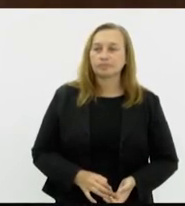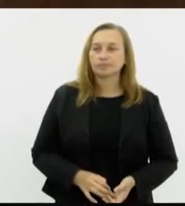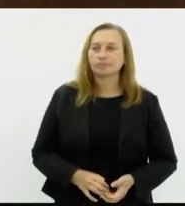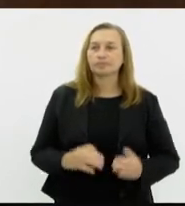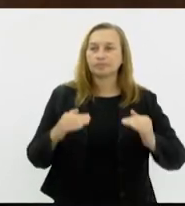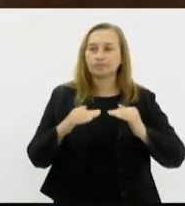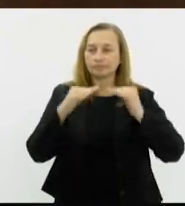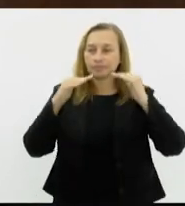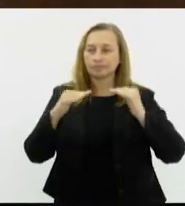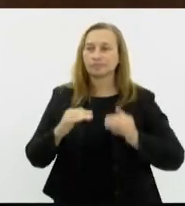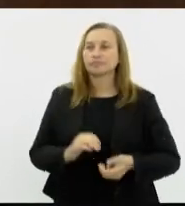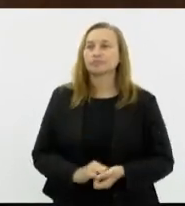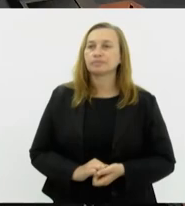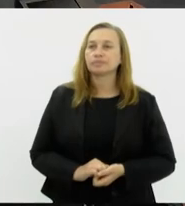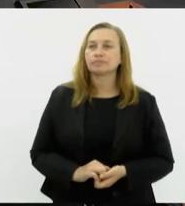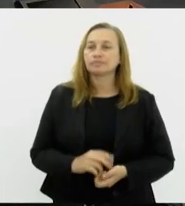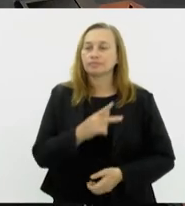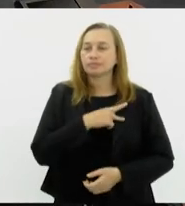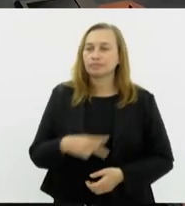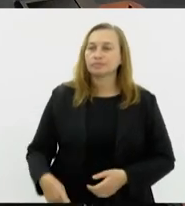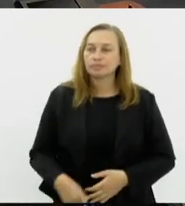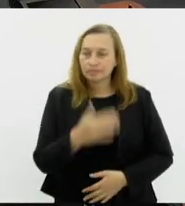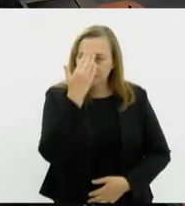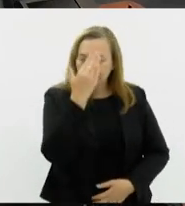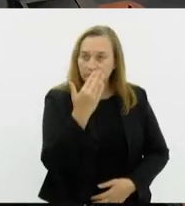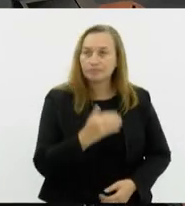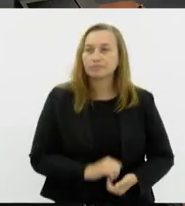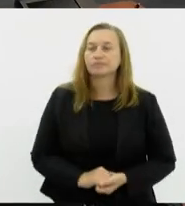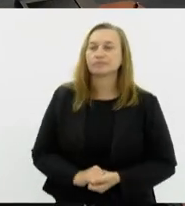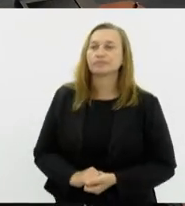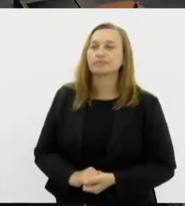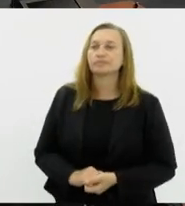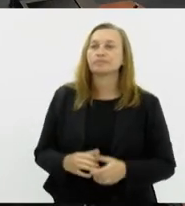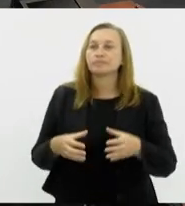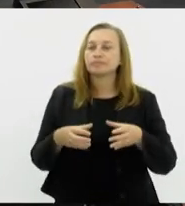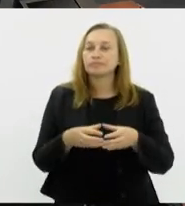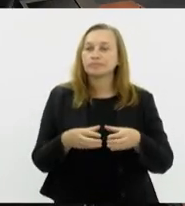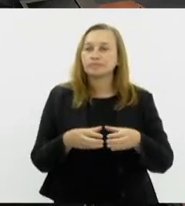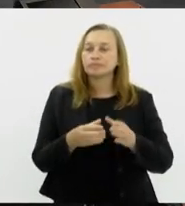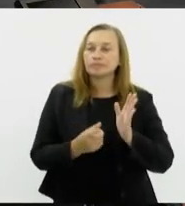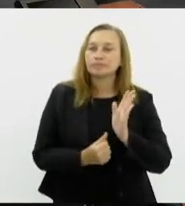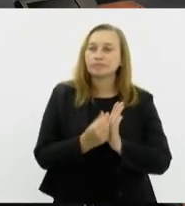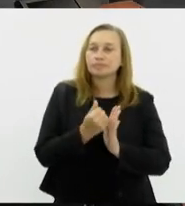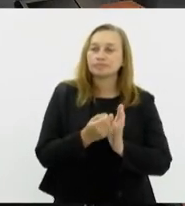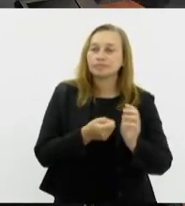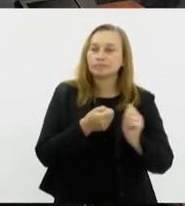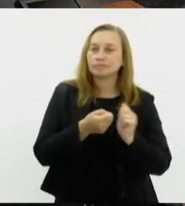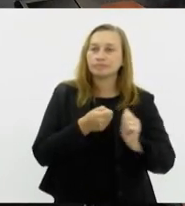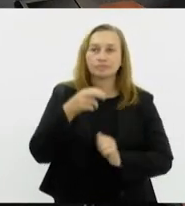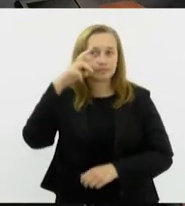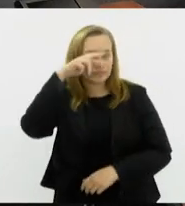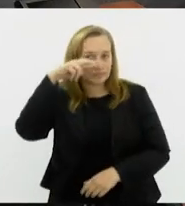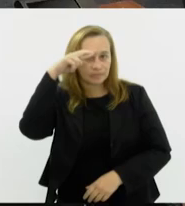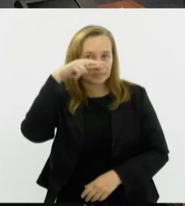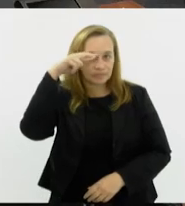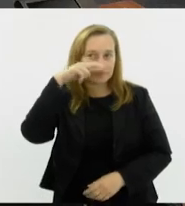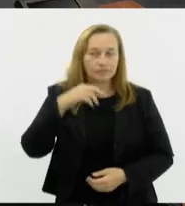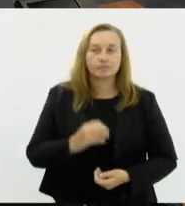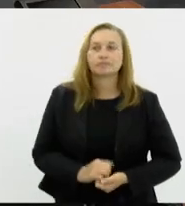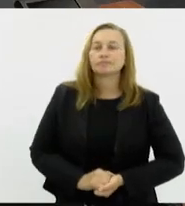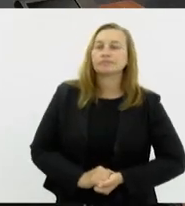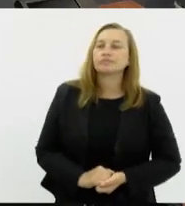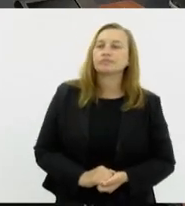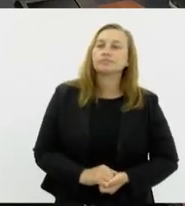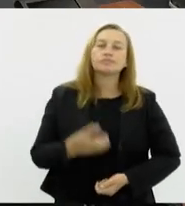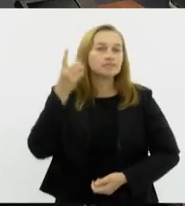Parecer favorável, presidenta. Obrigada. Para emitir parecer pela Comissão de Orçamento, Finanças, Fiscalização